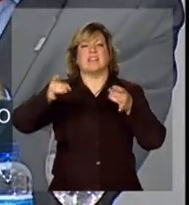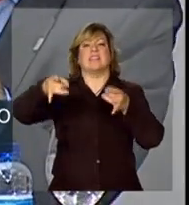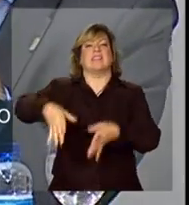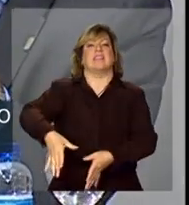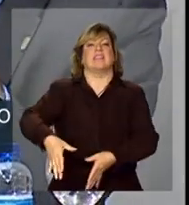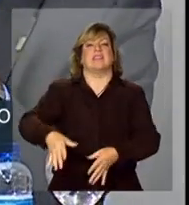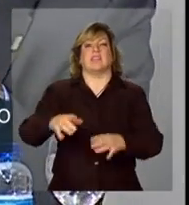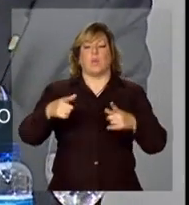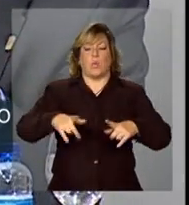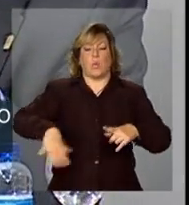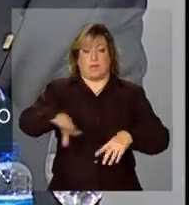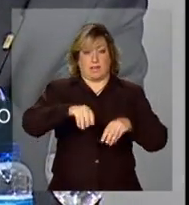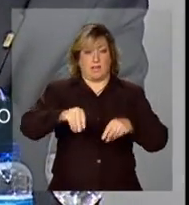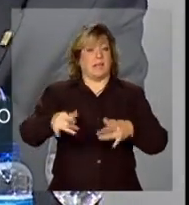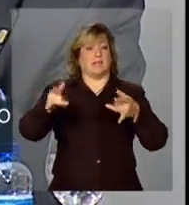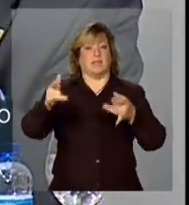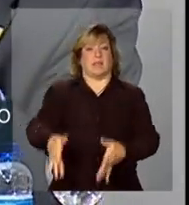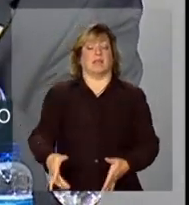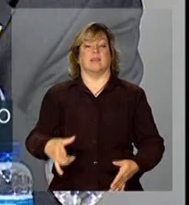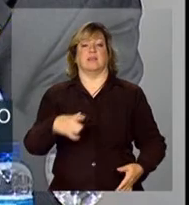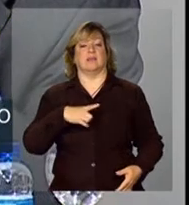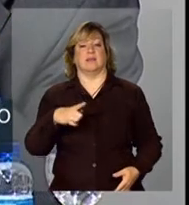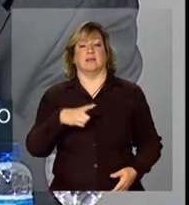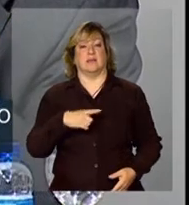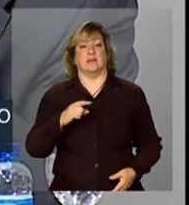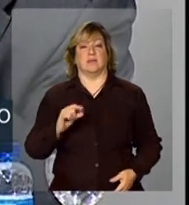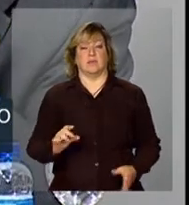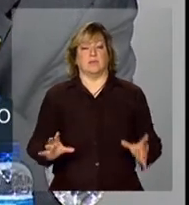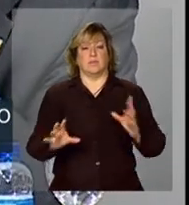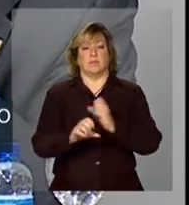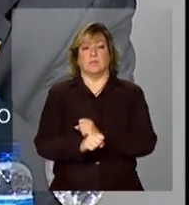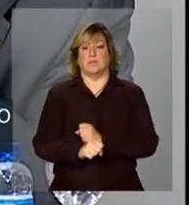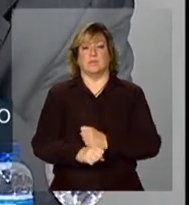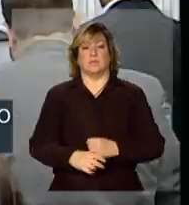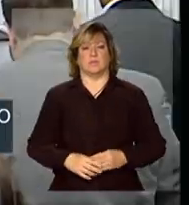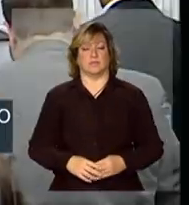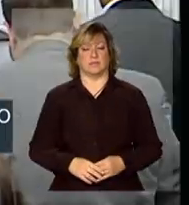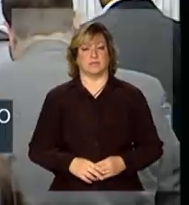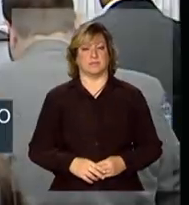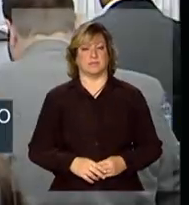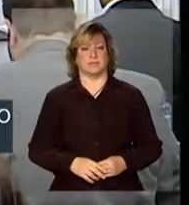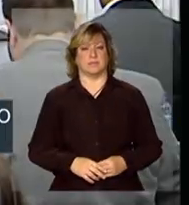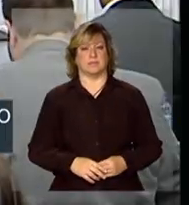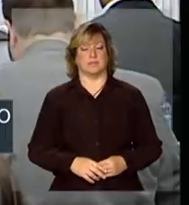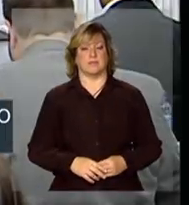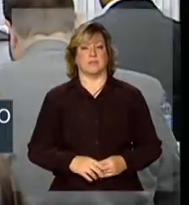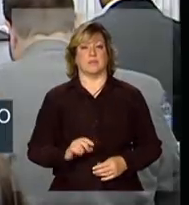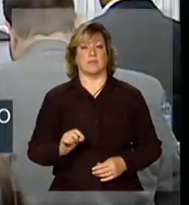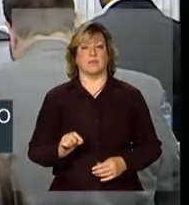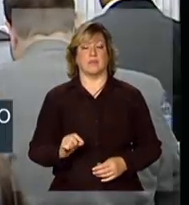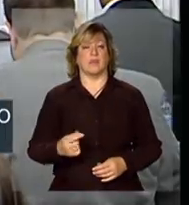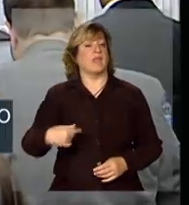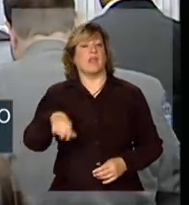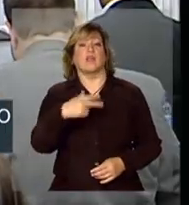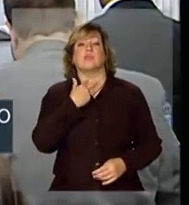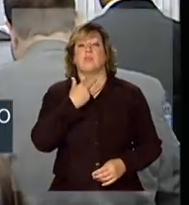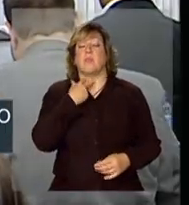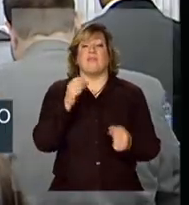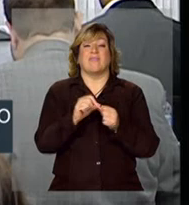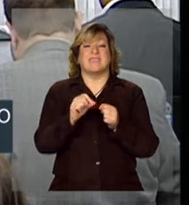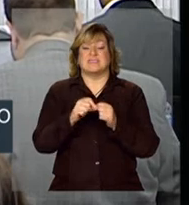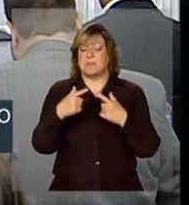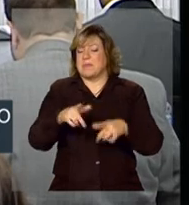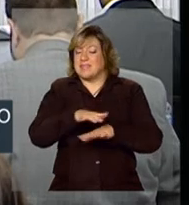capoeira de tamanho de Lovatelli para cima. Tá? Onde não vai poder fazer mais nada